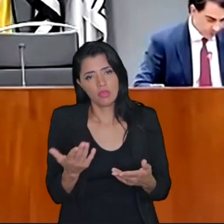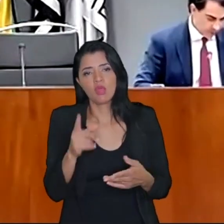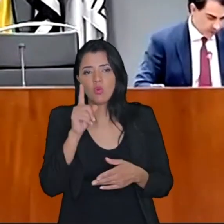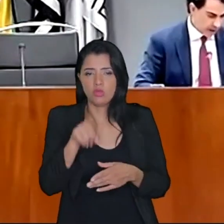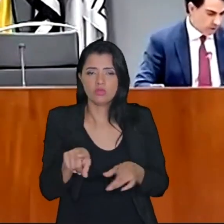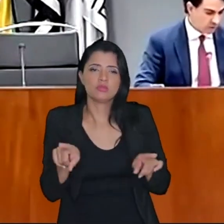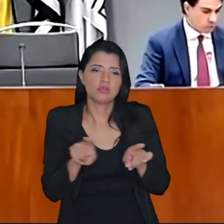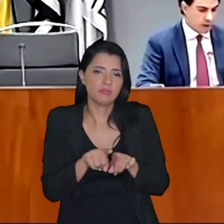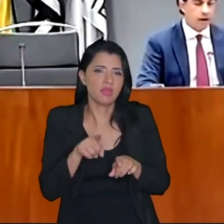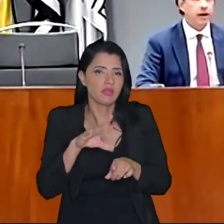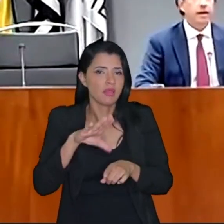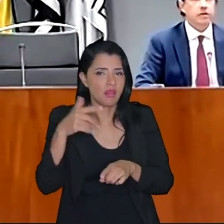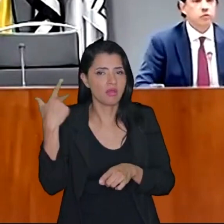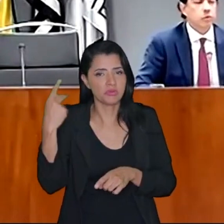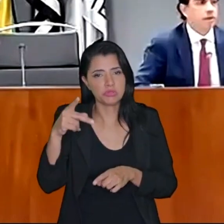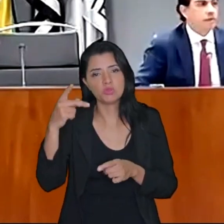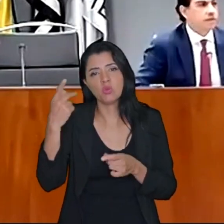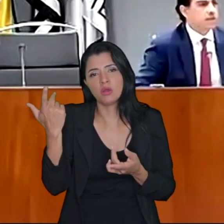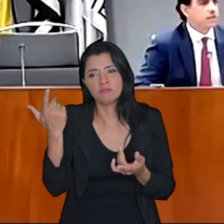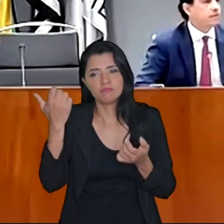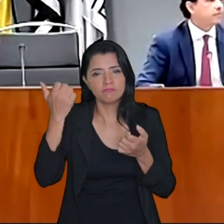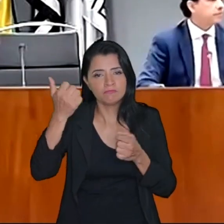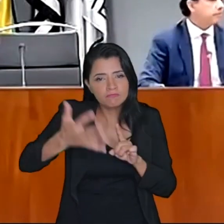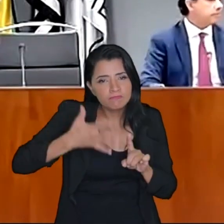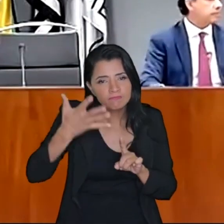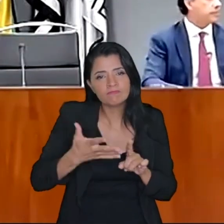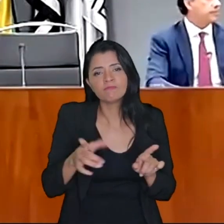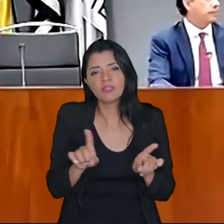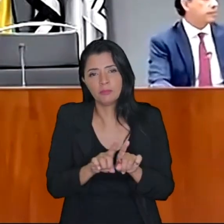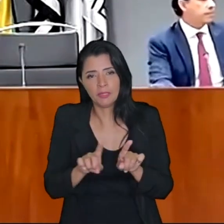ficou claro na sua manifestação.